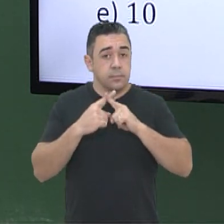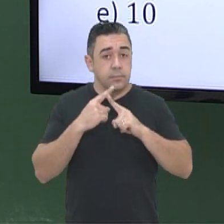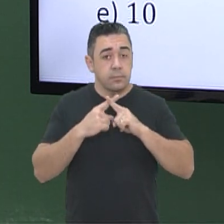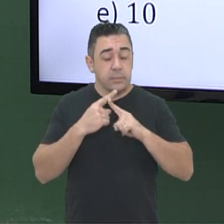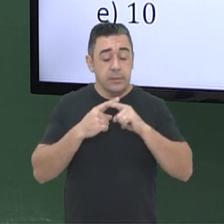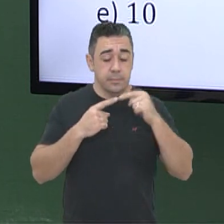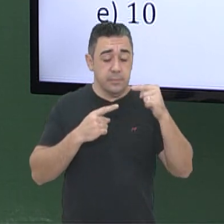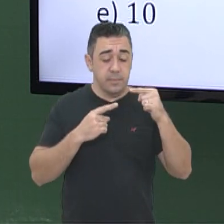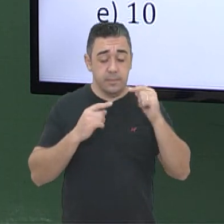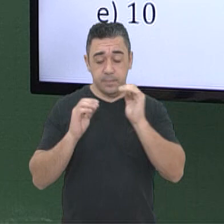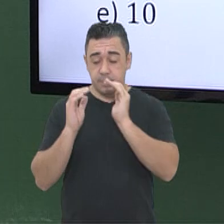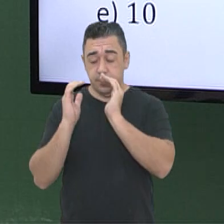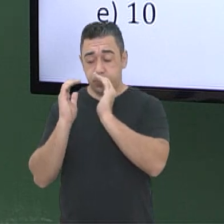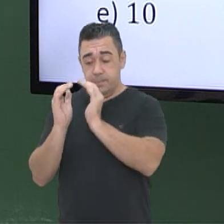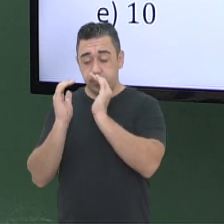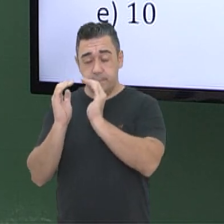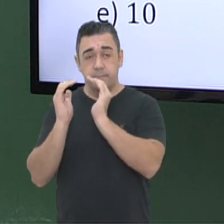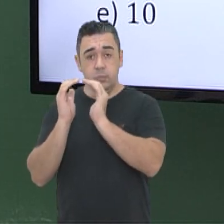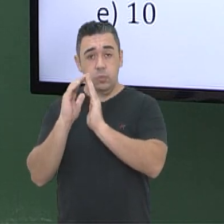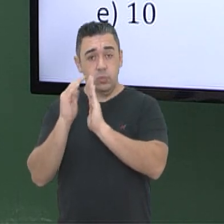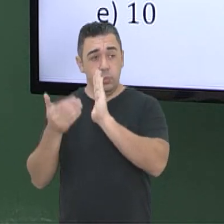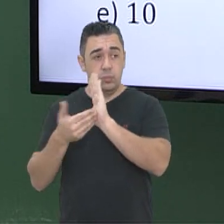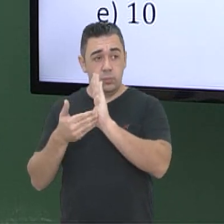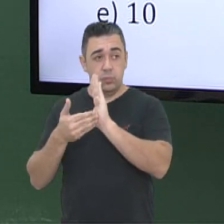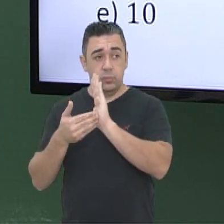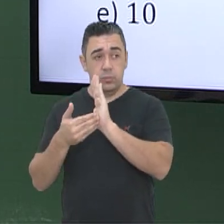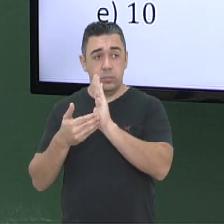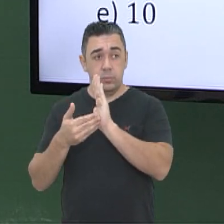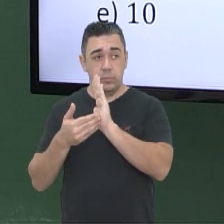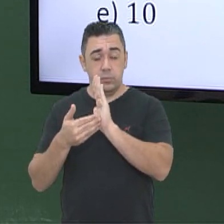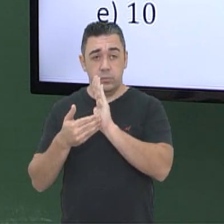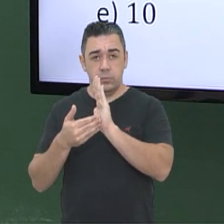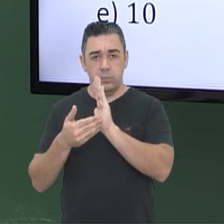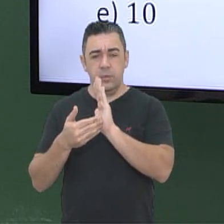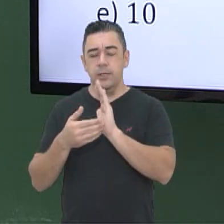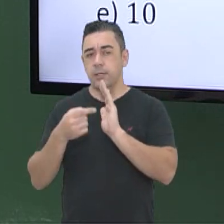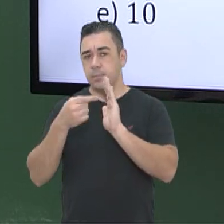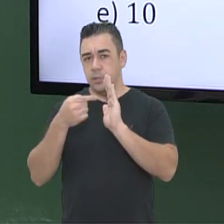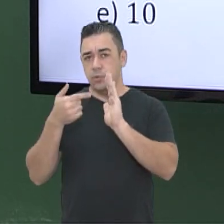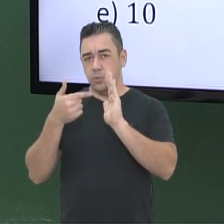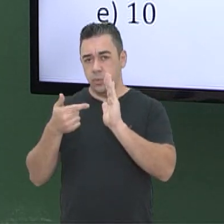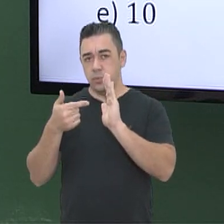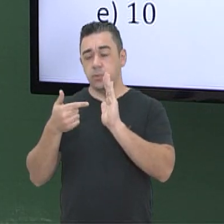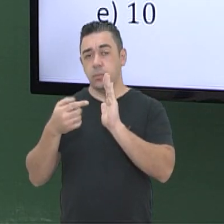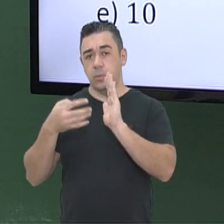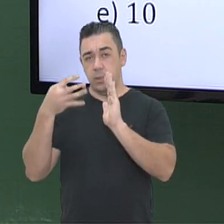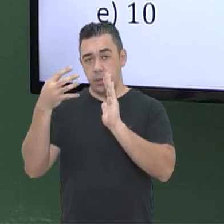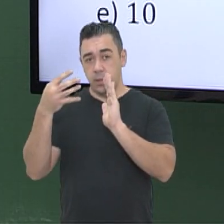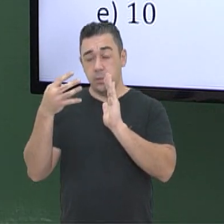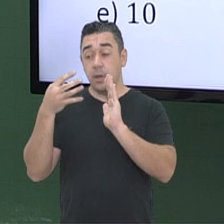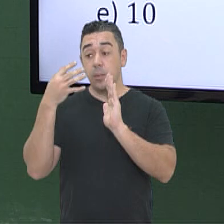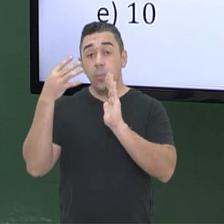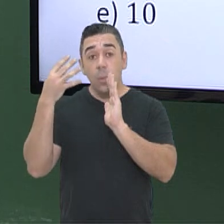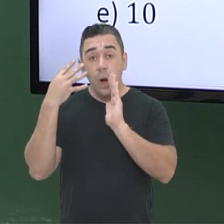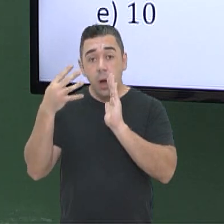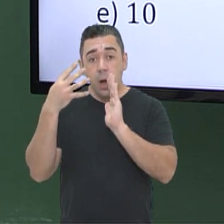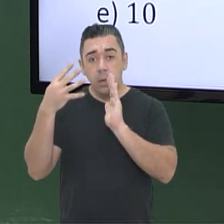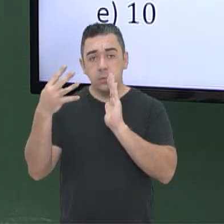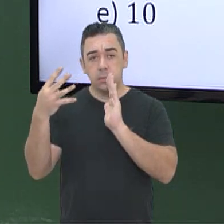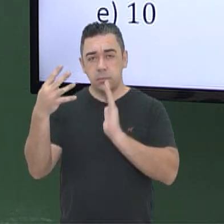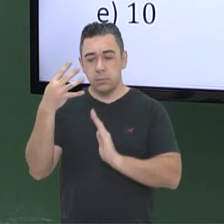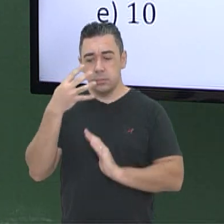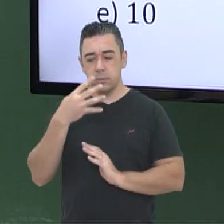Esse menos é o menos daqui, ó, que eu coloquei aqui embaixo. Menos 2 elevado ao quadrado é 4,